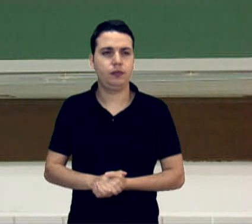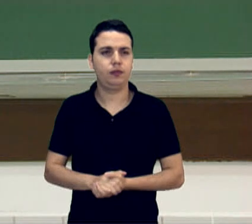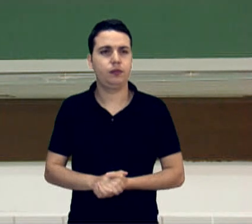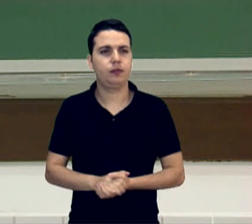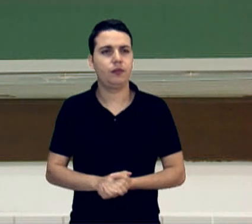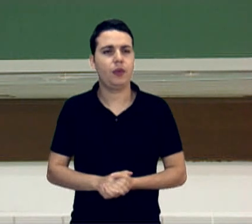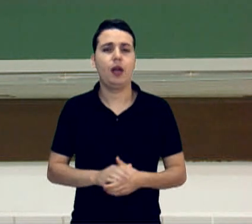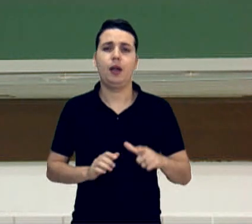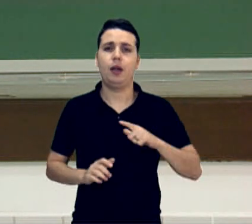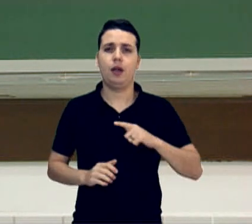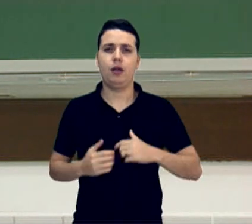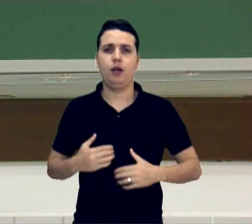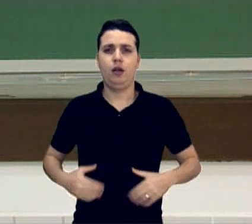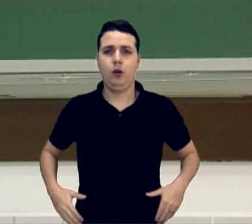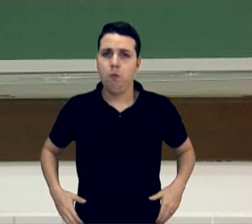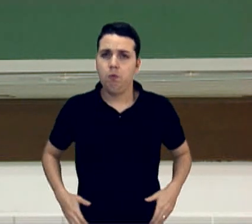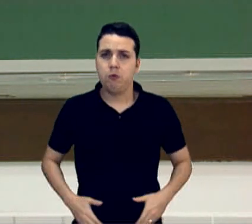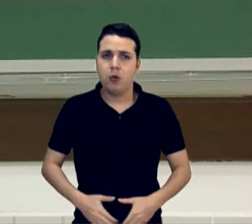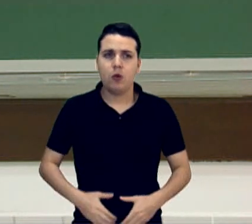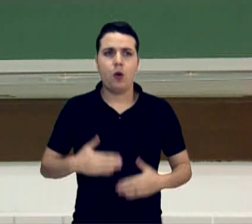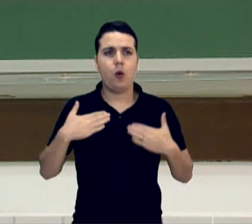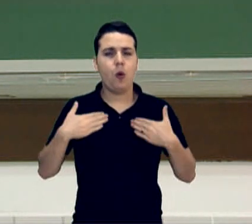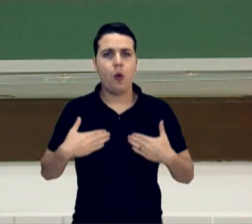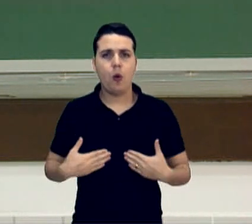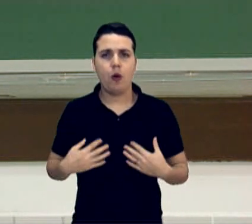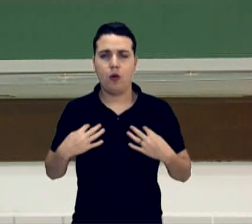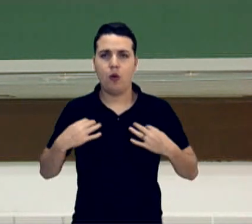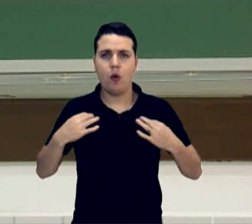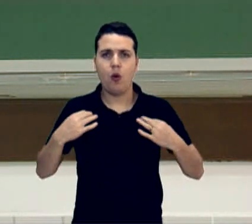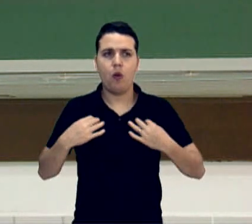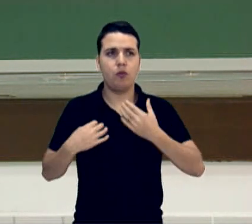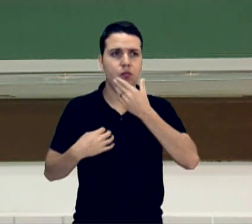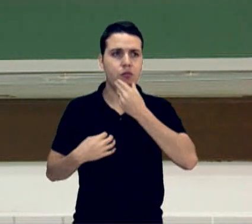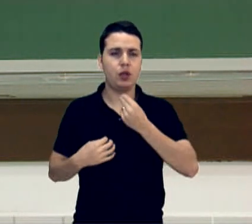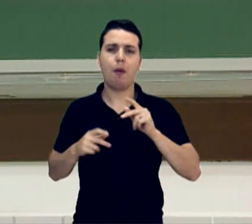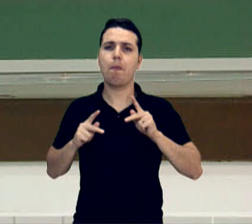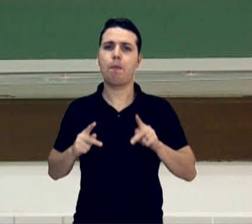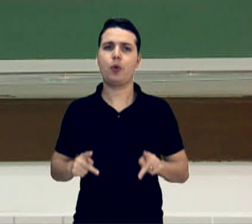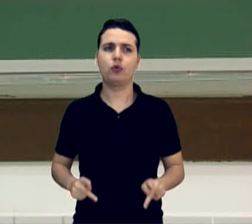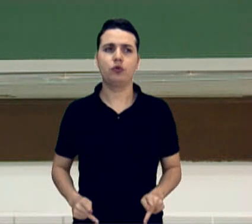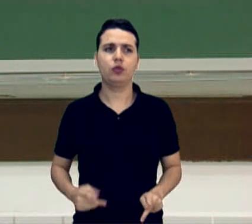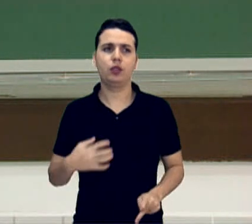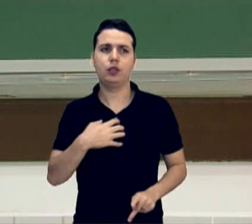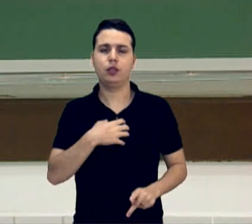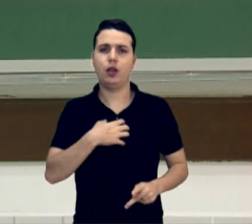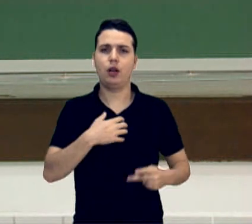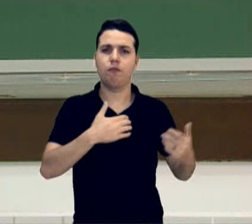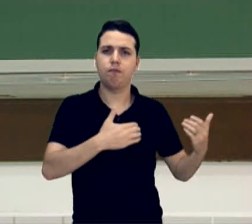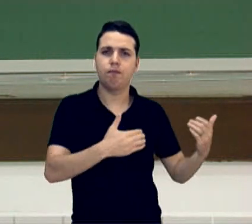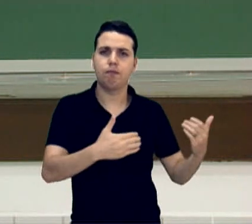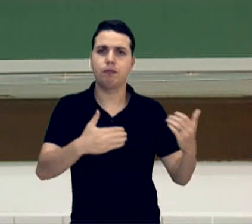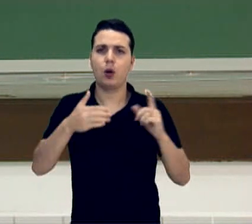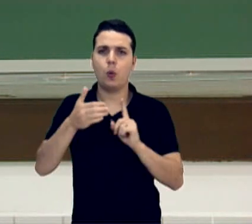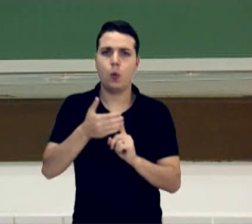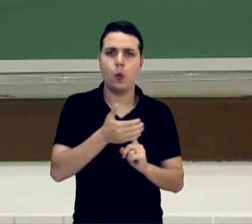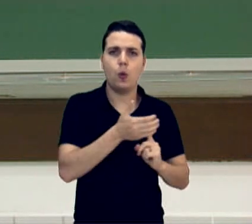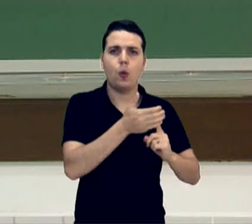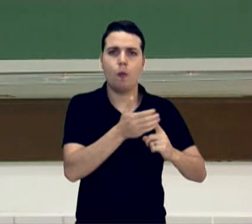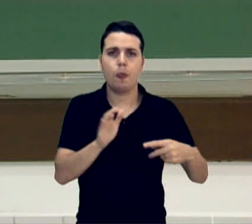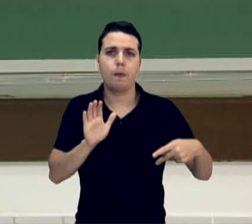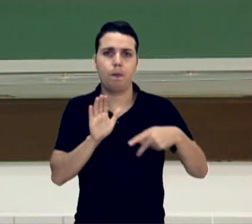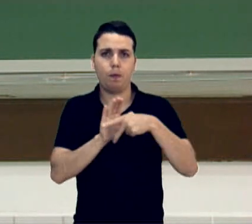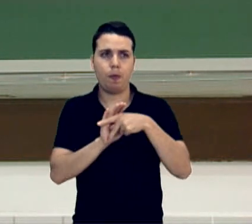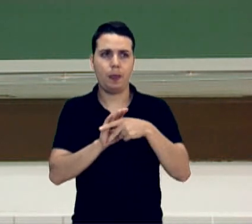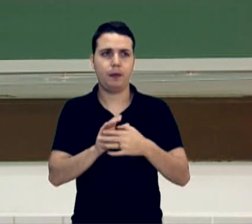né? O cinto, a roupa dele, também o chapéu e essa postura do conduzir, dos passos que são próprios,